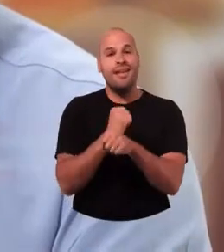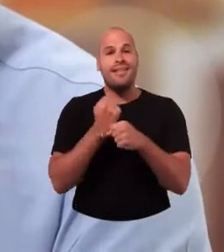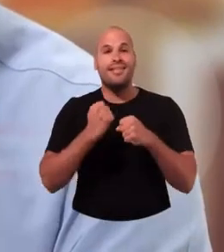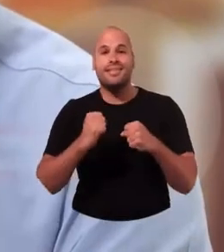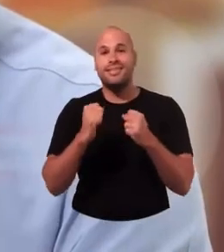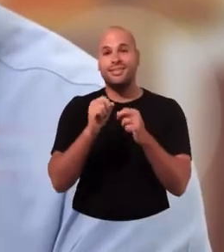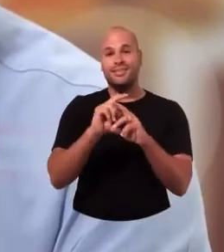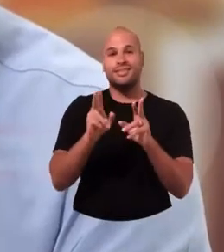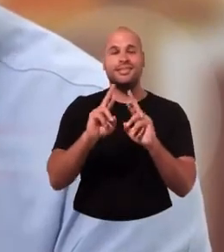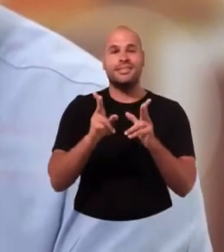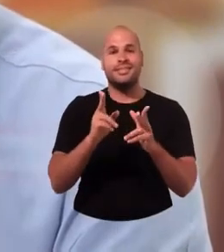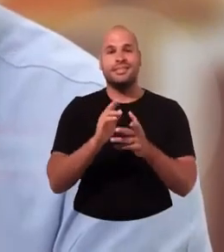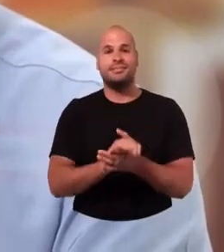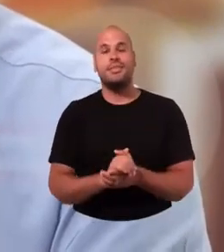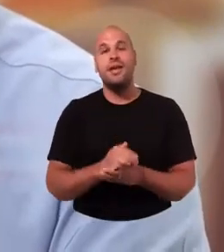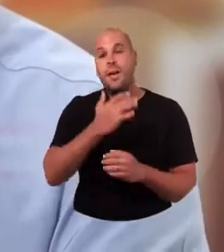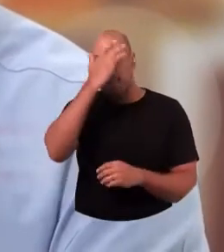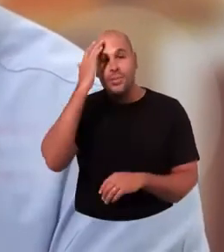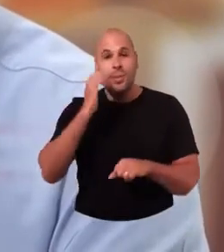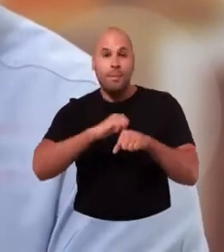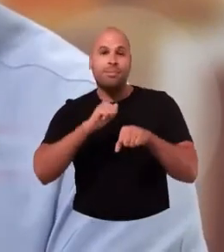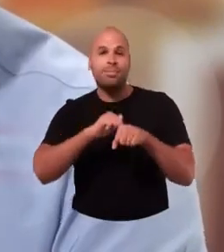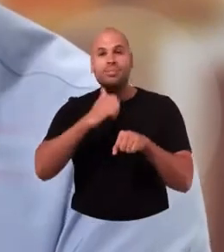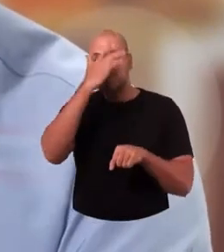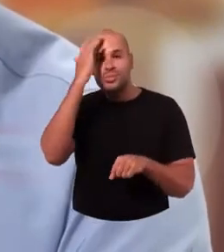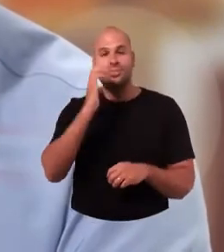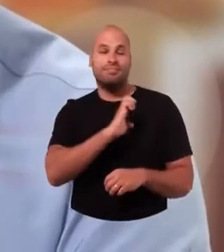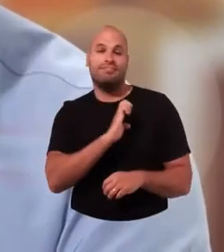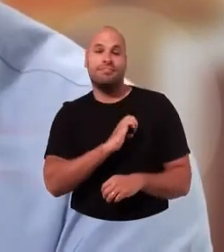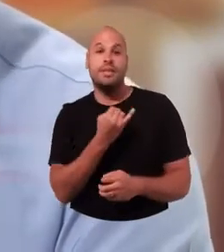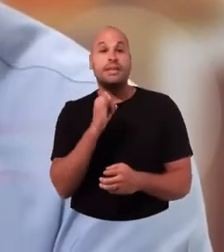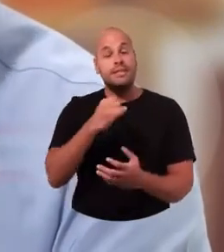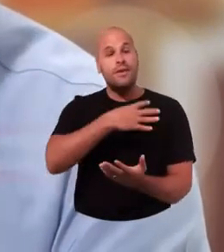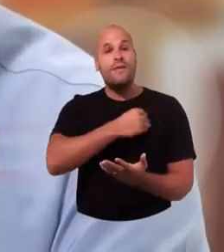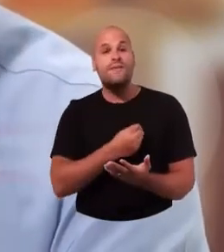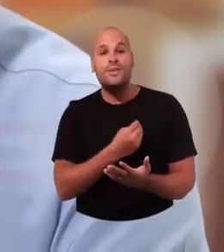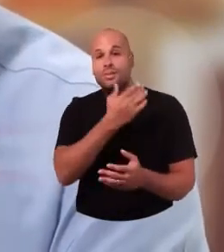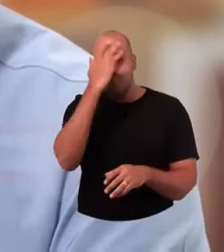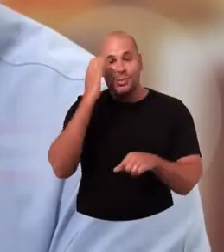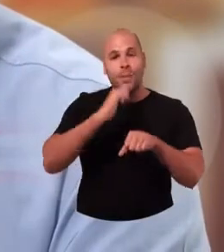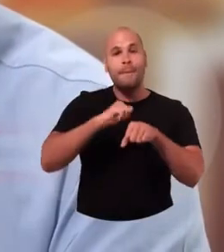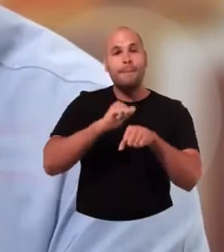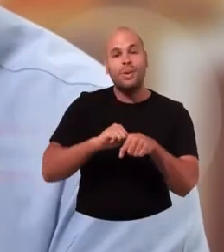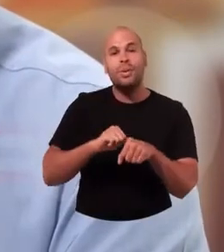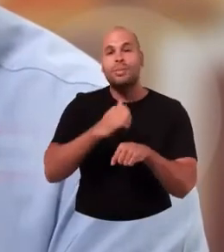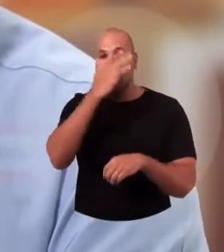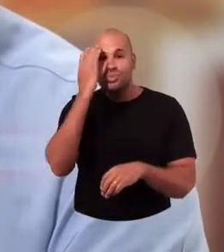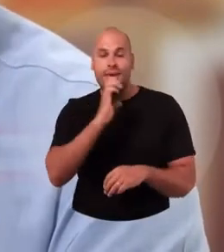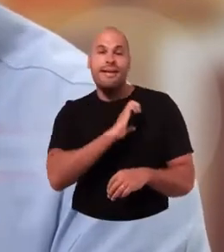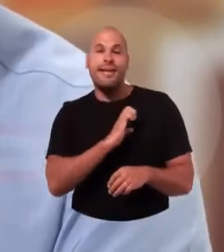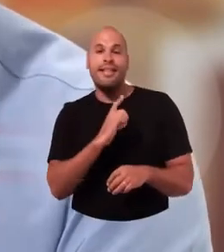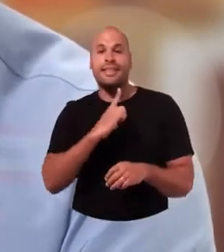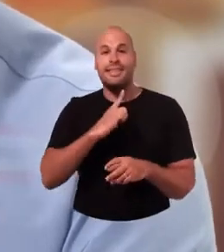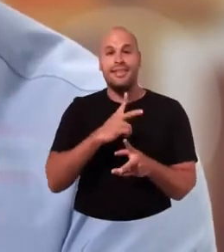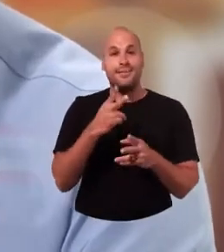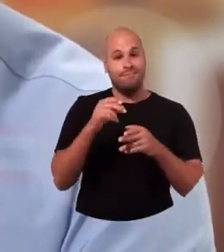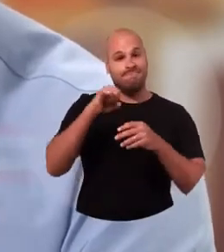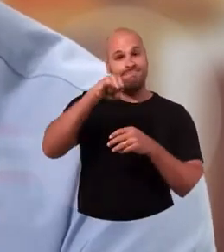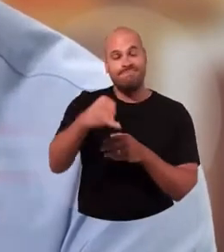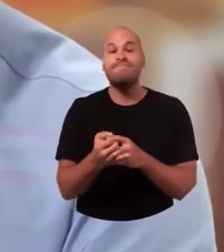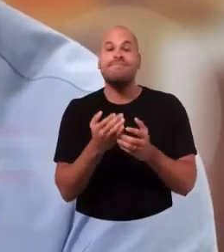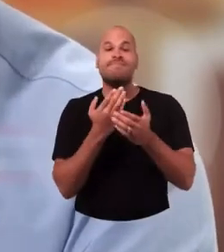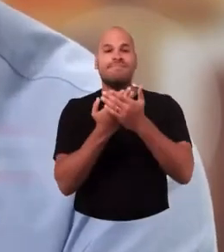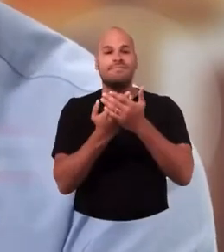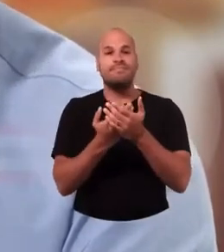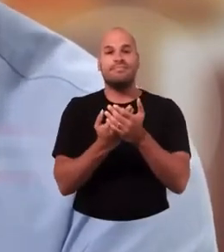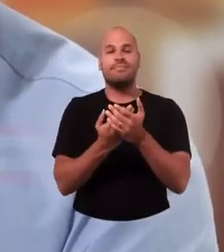é a grande diferença entre o pobre e o rico. Se o filho do pobre e o filho do rico têm a mesma oportunidade